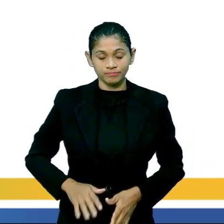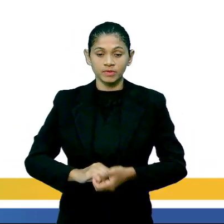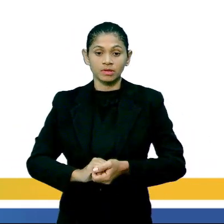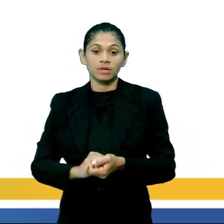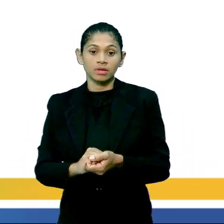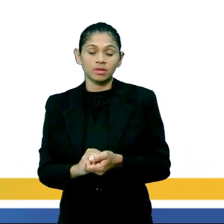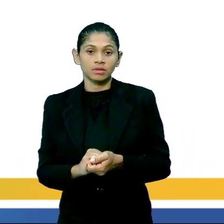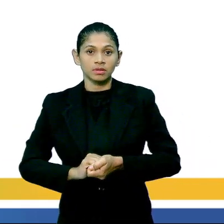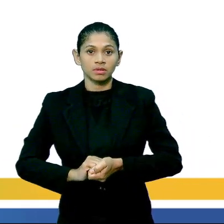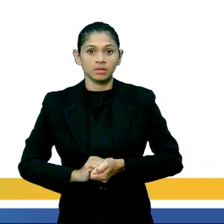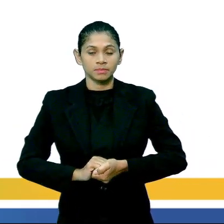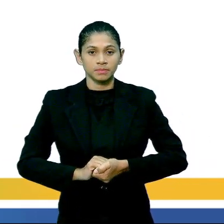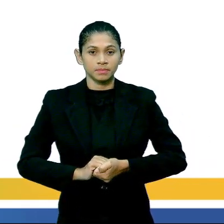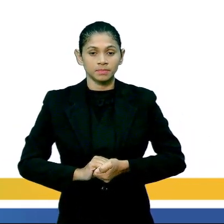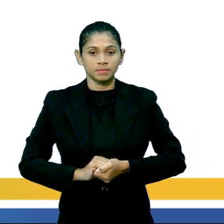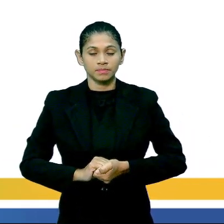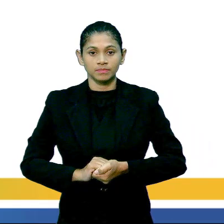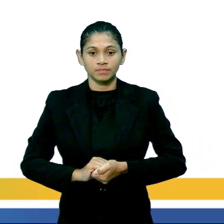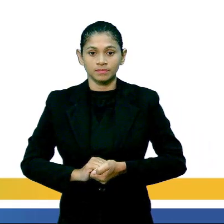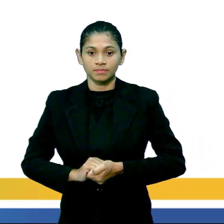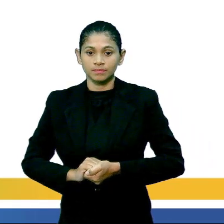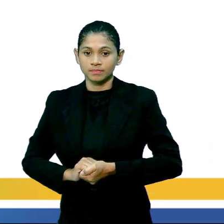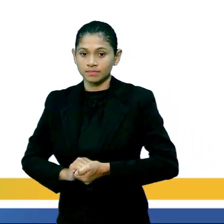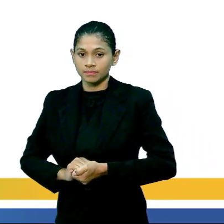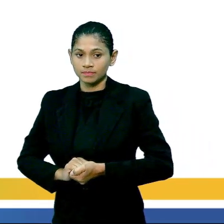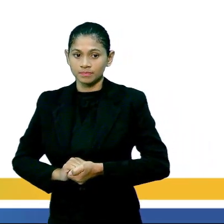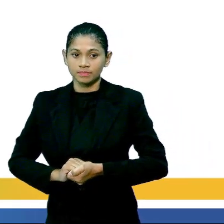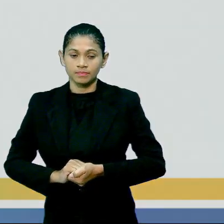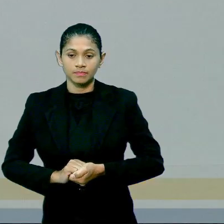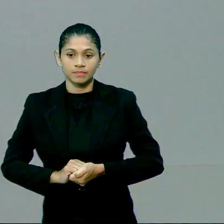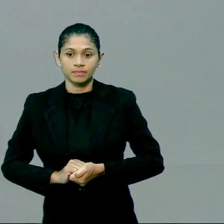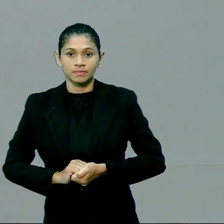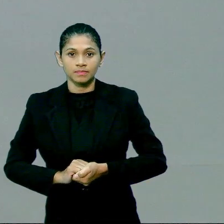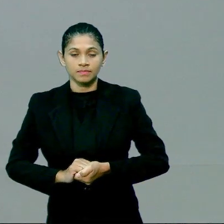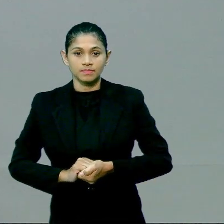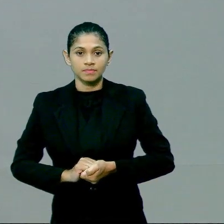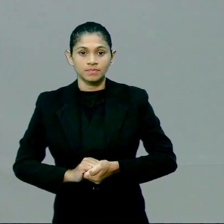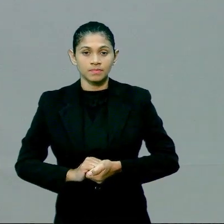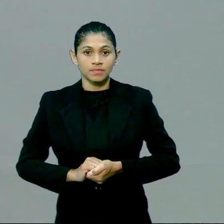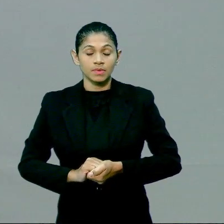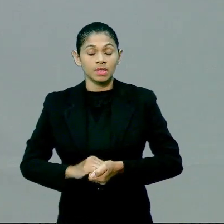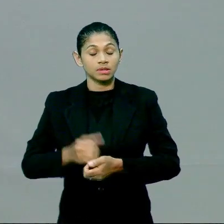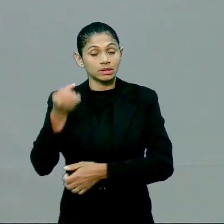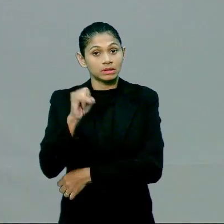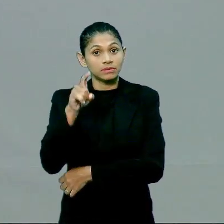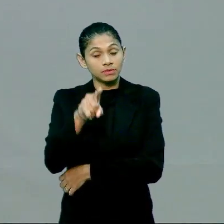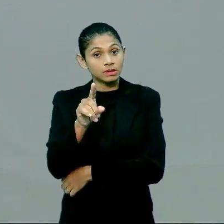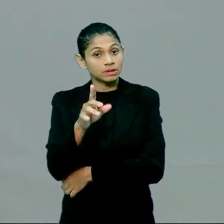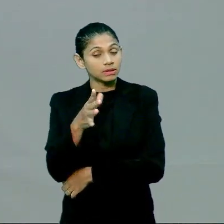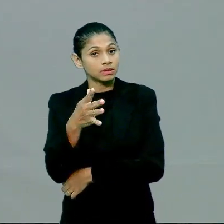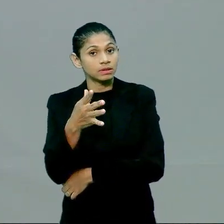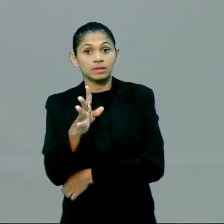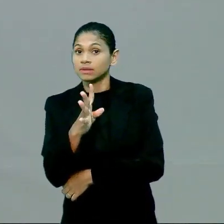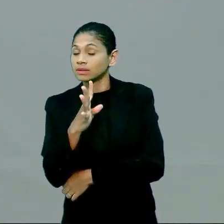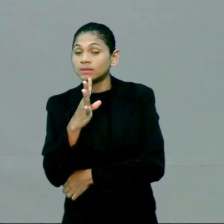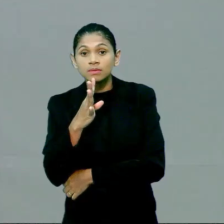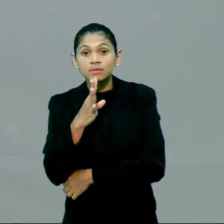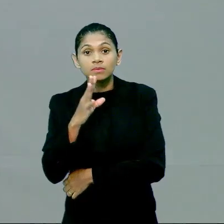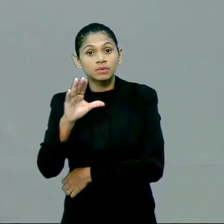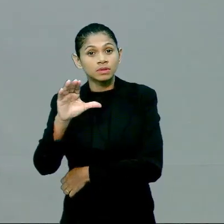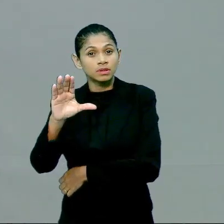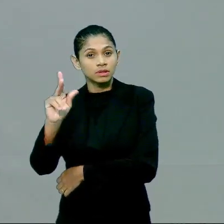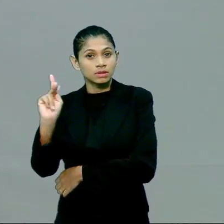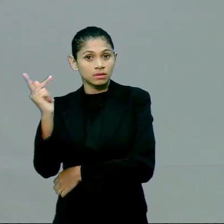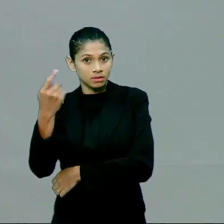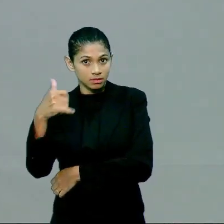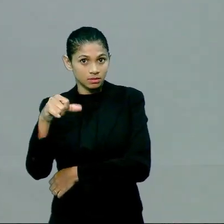característica da produção dele, vocês puderam observar no vídeo. Para você que não sabe o que é a hipérbole, é uma figura de linguagem